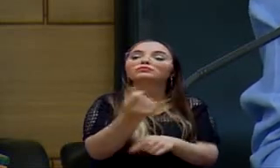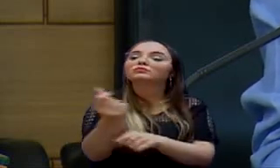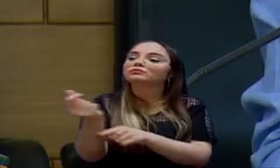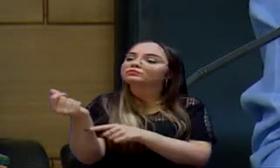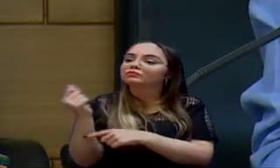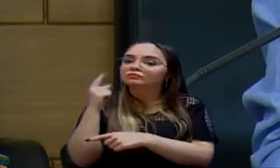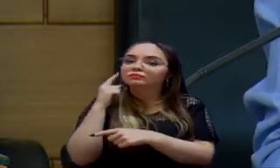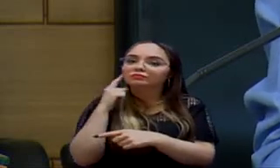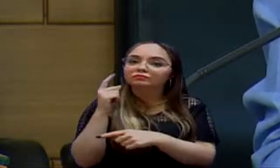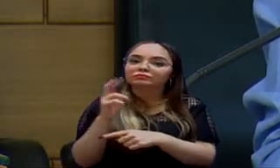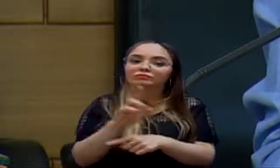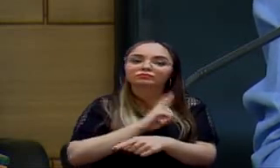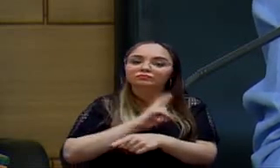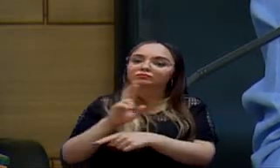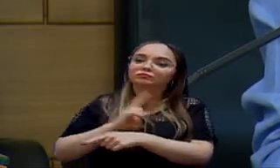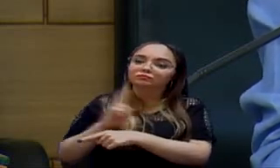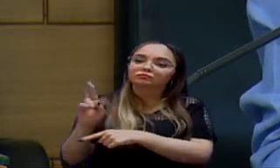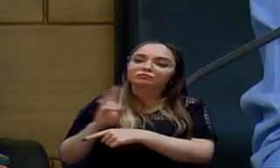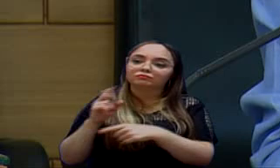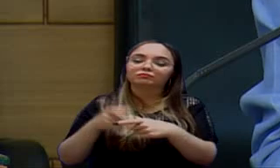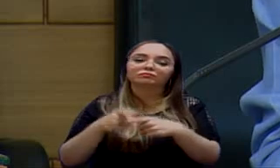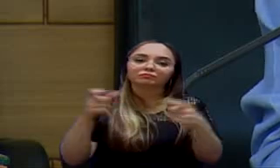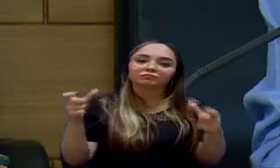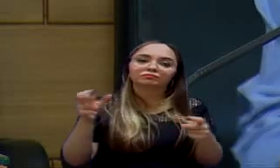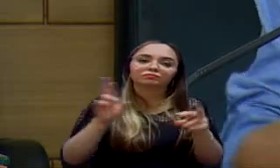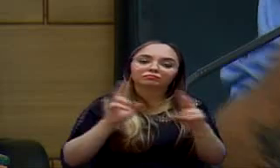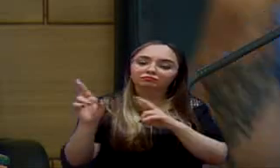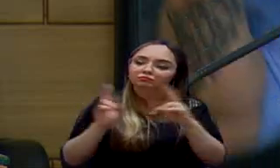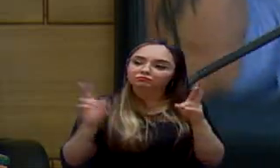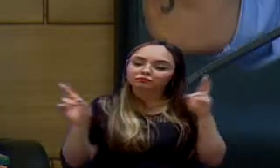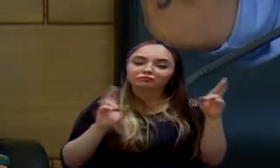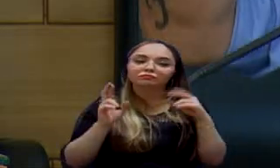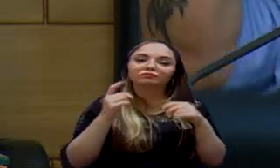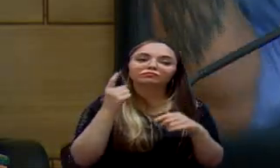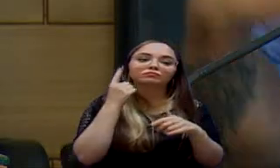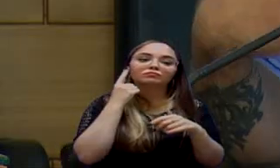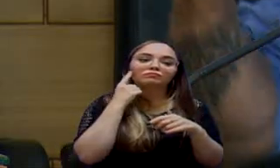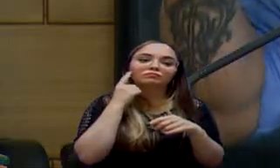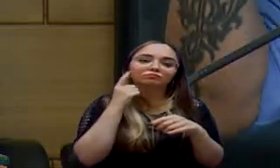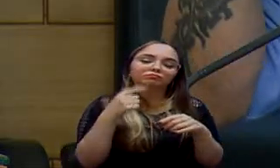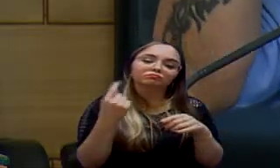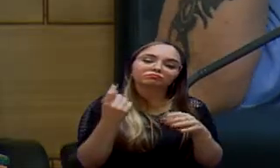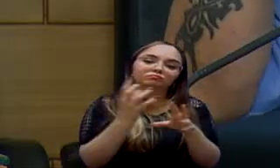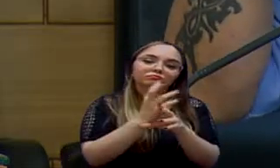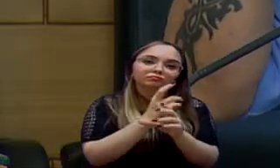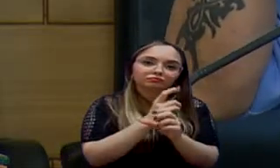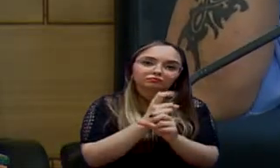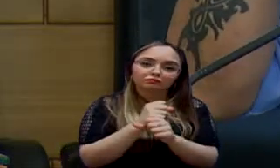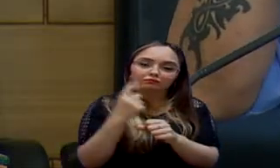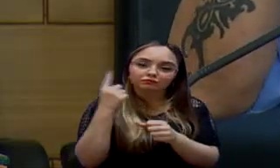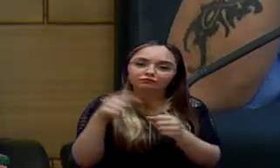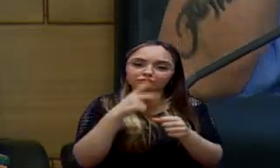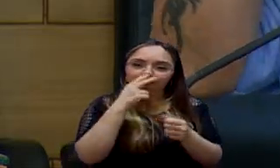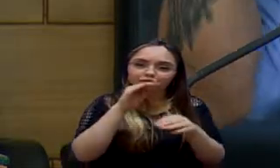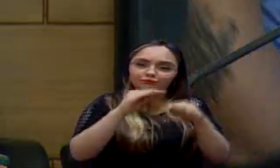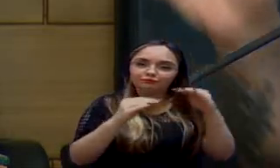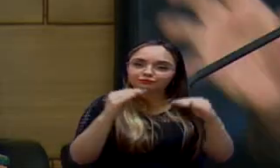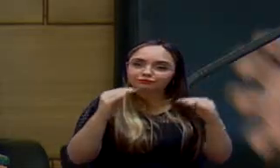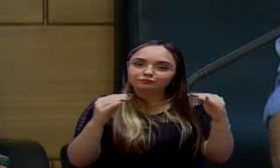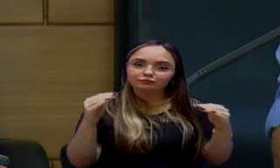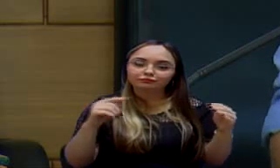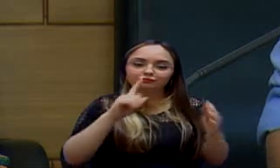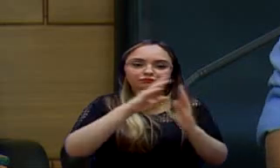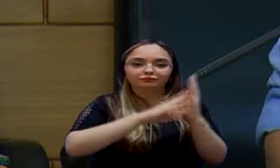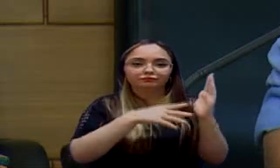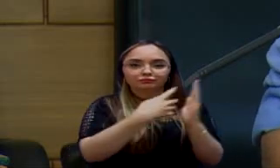recebemos não de todos mas um grande volume de informações fizemos um reduzimos Isso